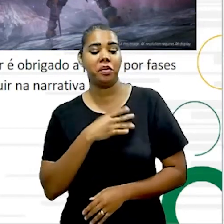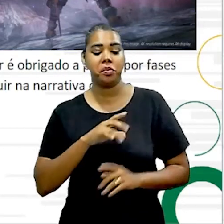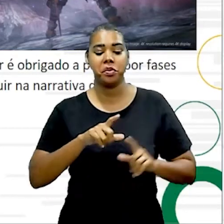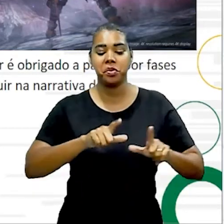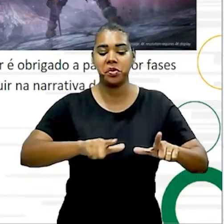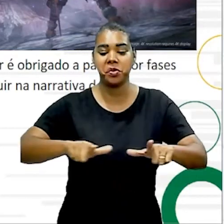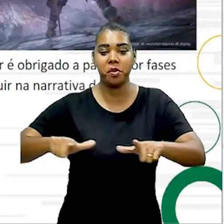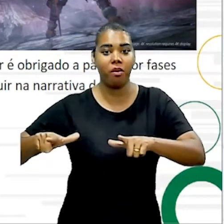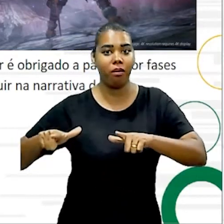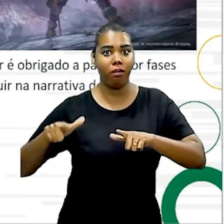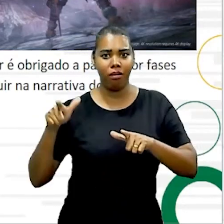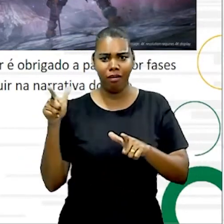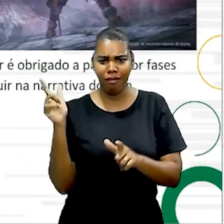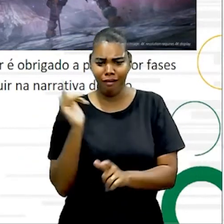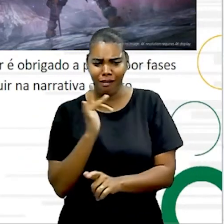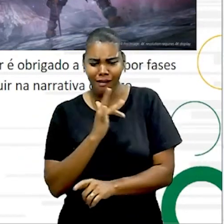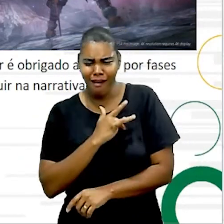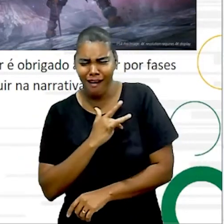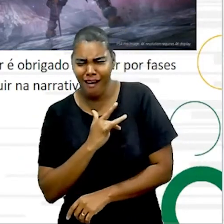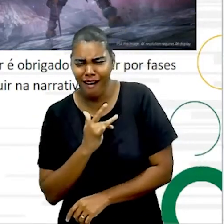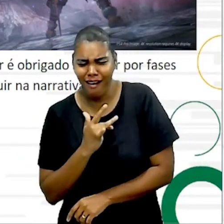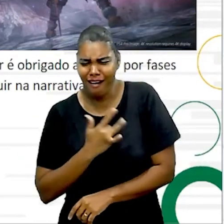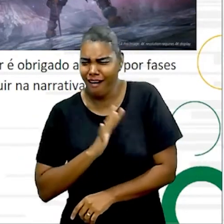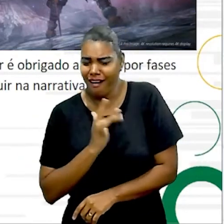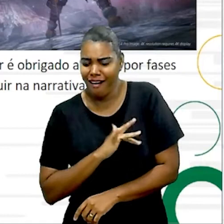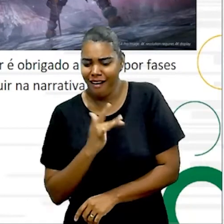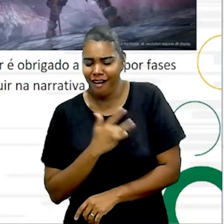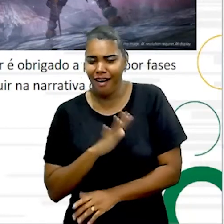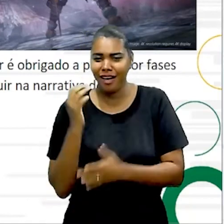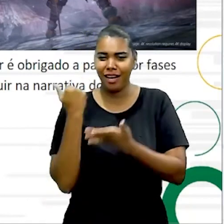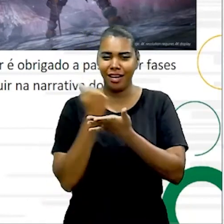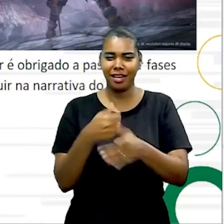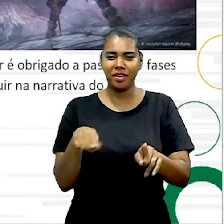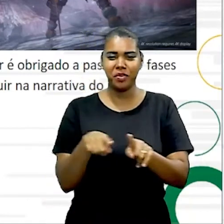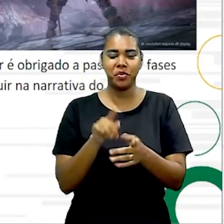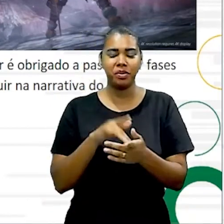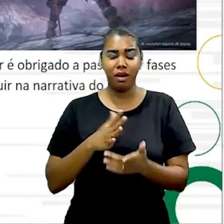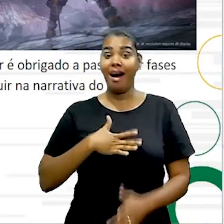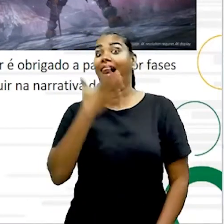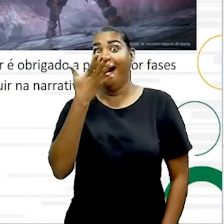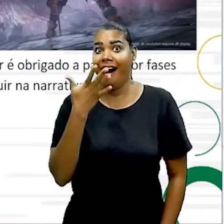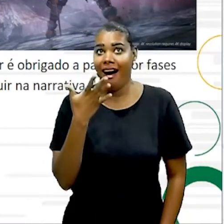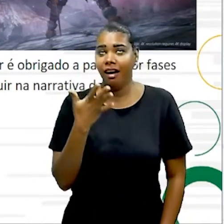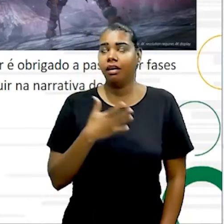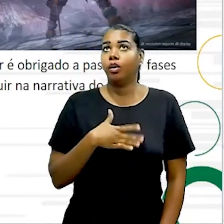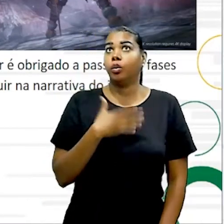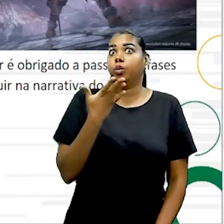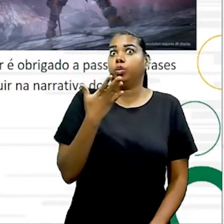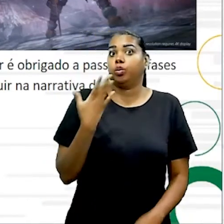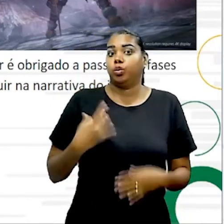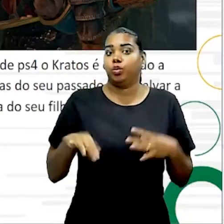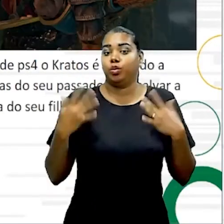lugar sombrio que ajuda na construção do ápice, que seria o susto, o medo.